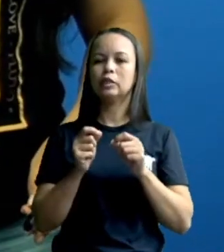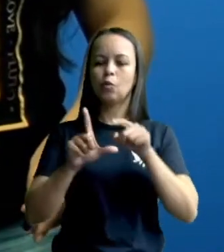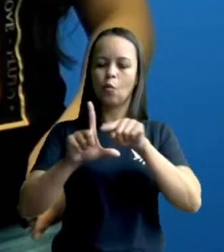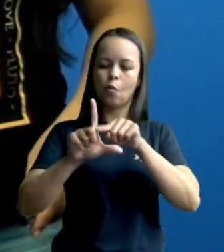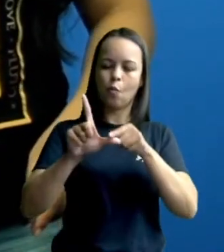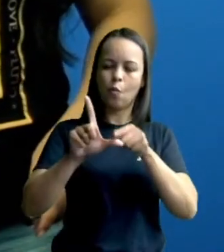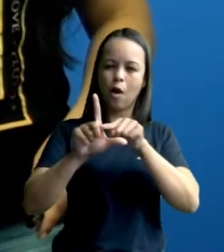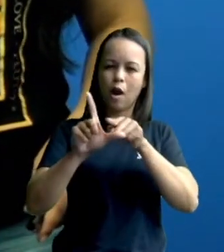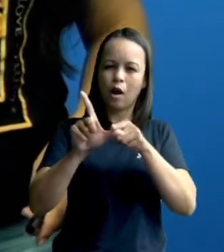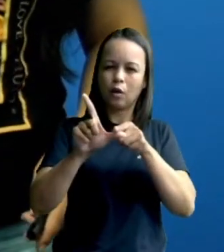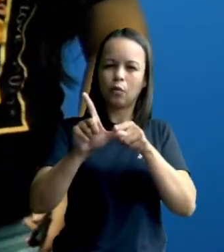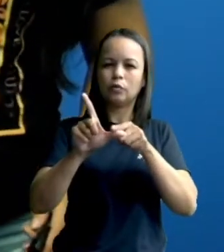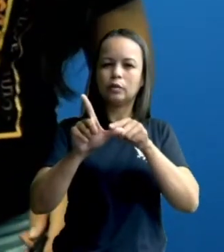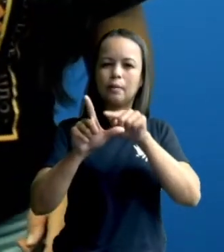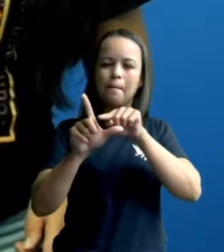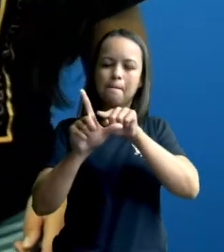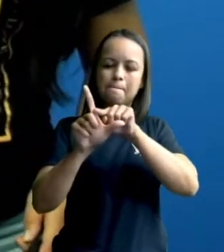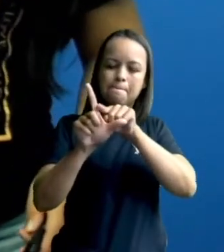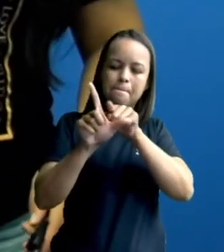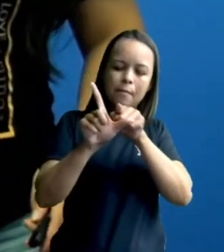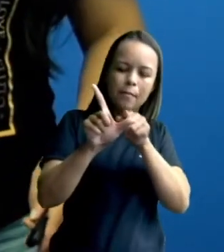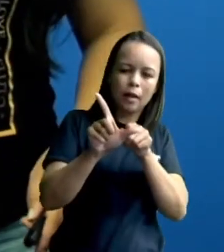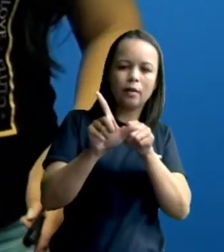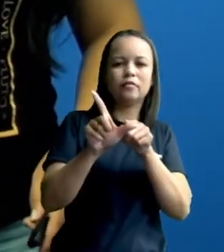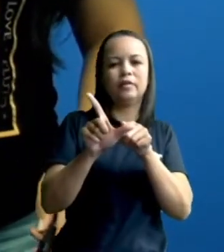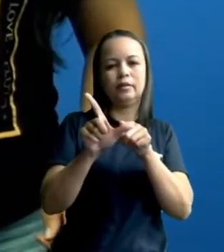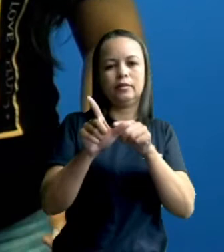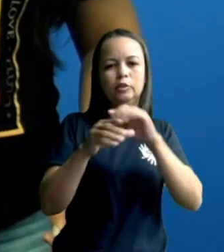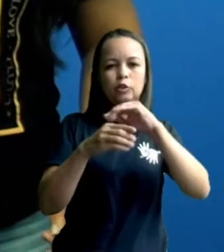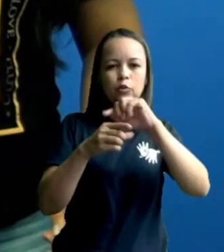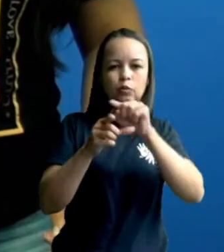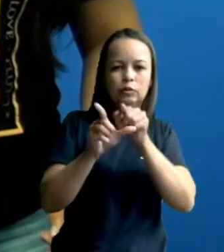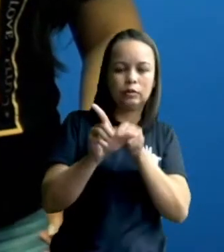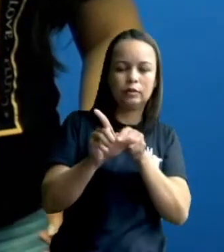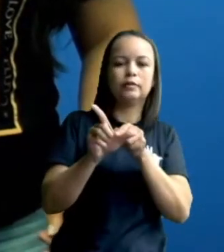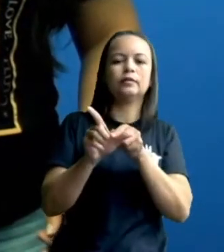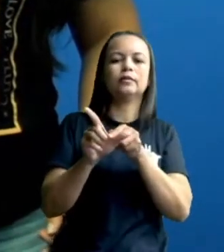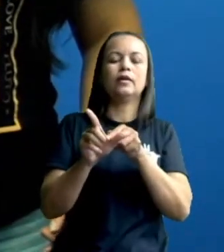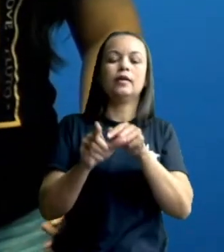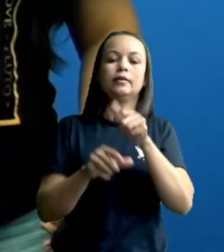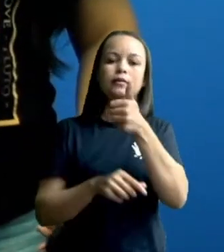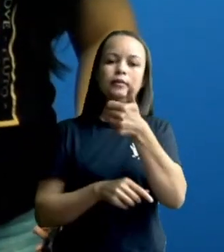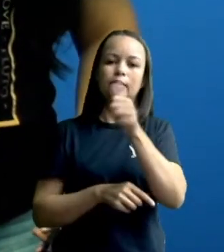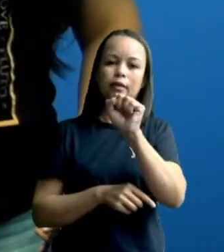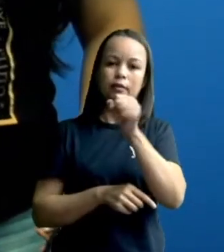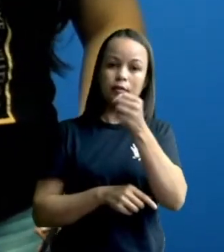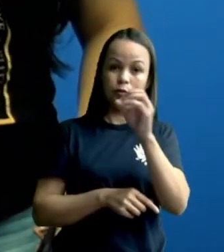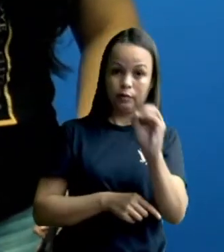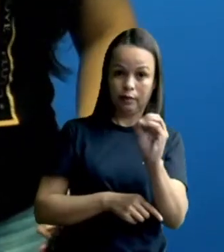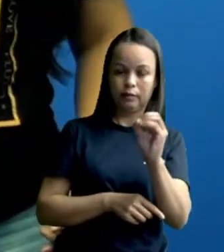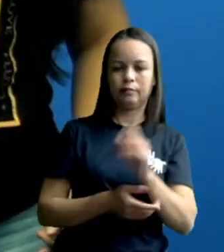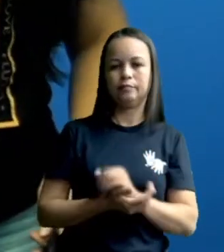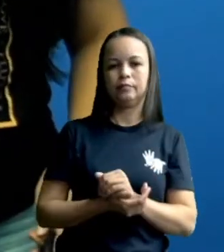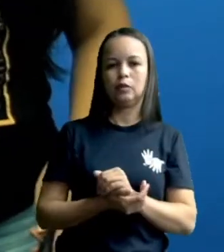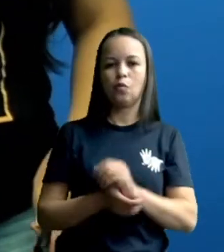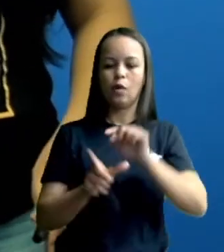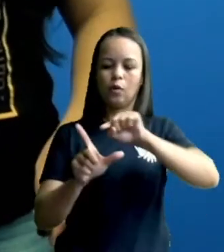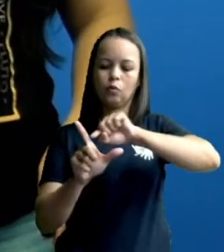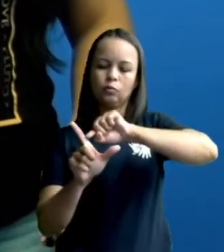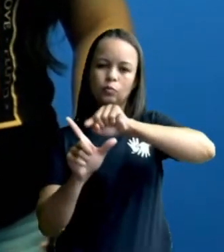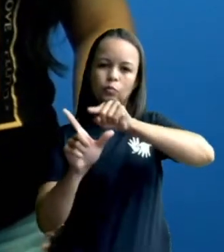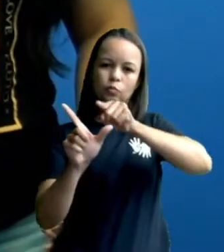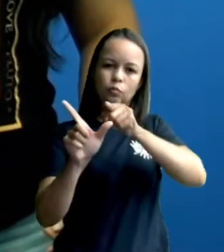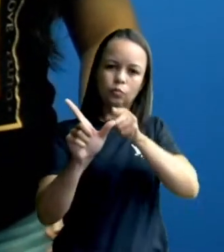um ângulo de meia volta, meia circunferência é 180? O ângulo de uma volta, que é